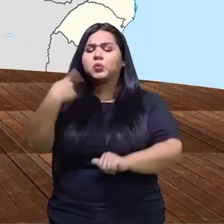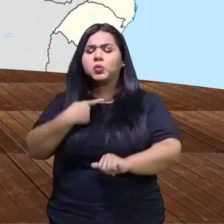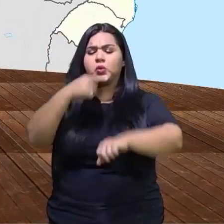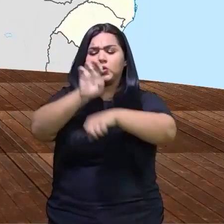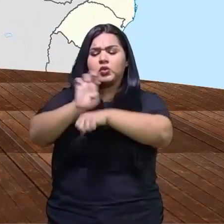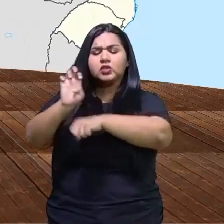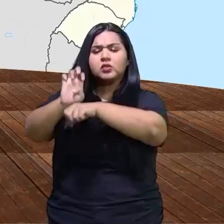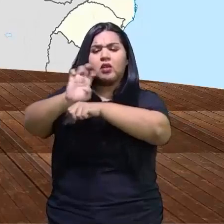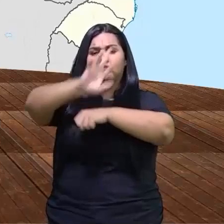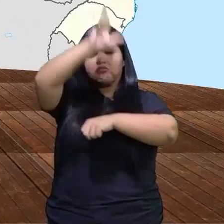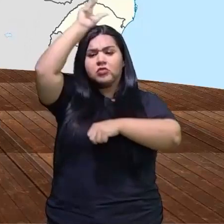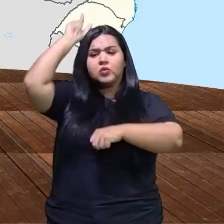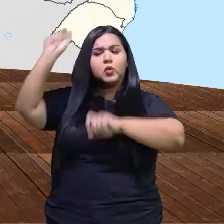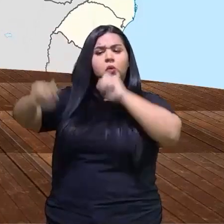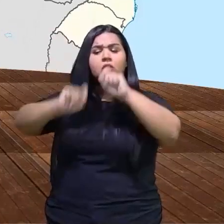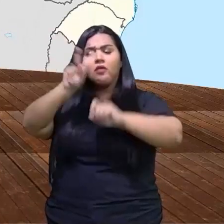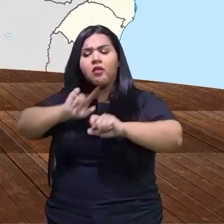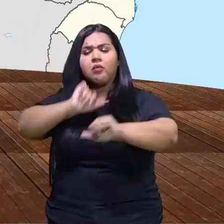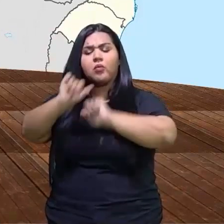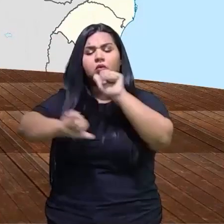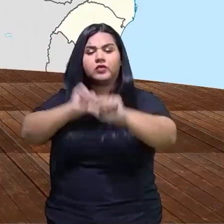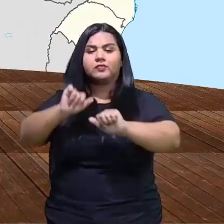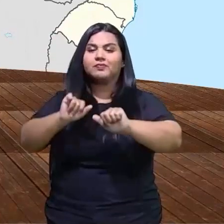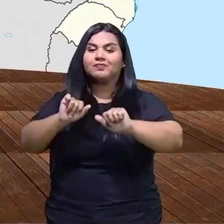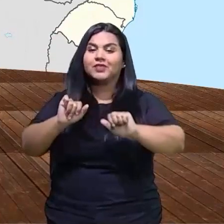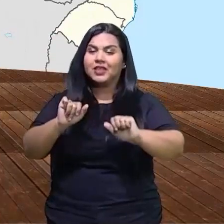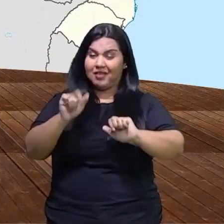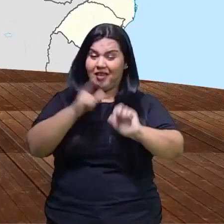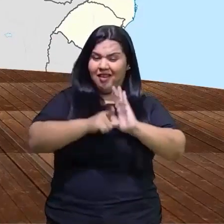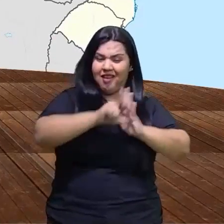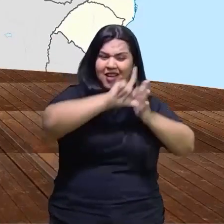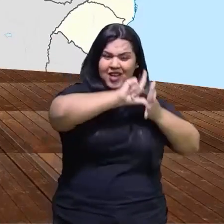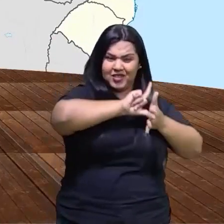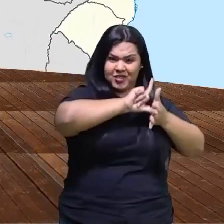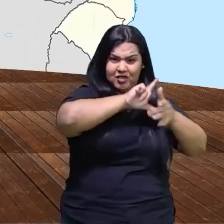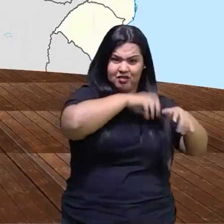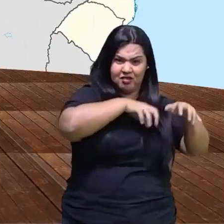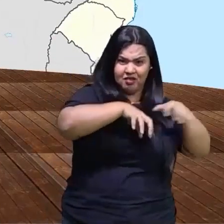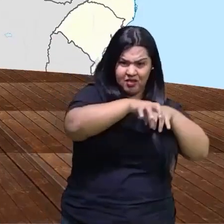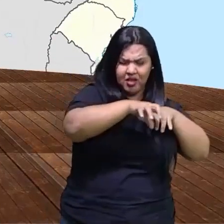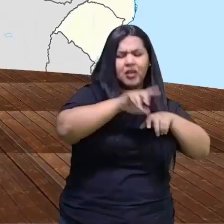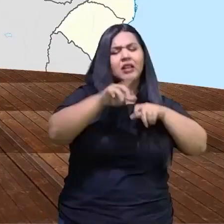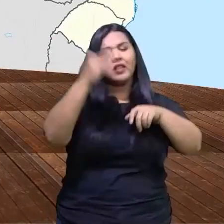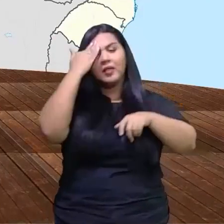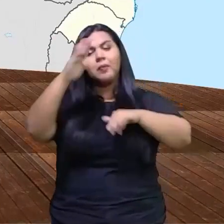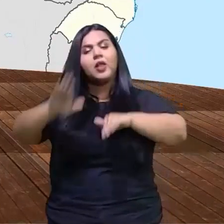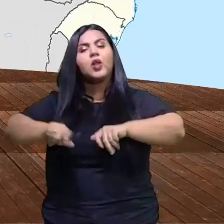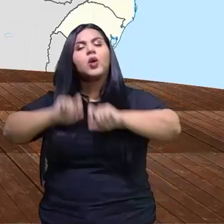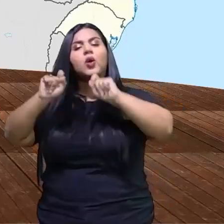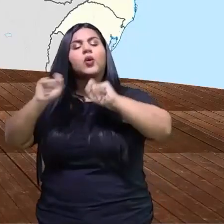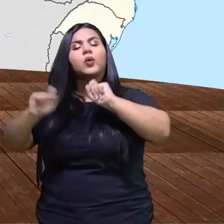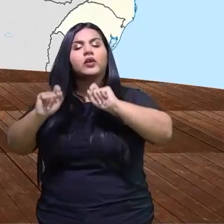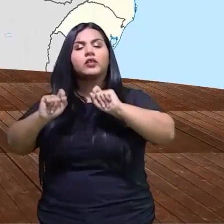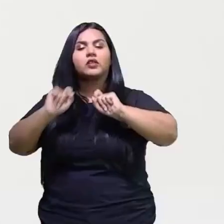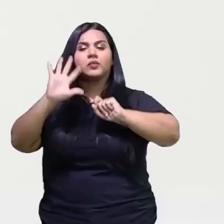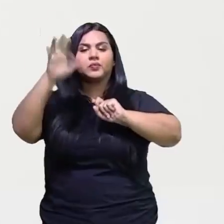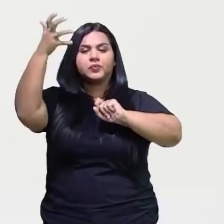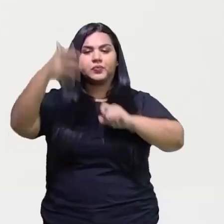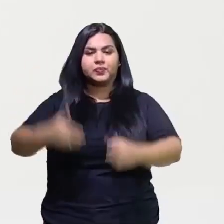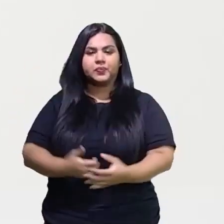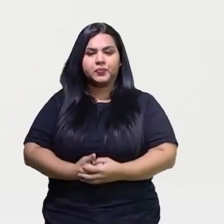O que vai mudar? O que vai mudar? Agora nós éramos uma província, rapaz. Mas para entender melhor, olha aí na tela o que aconteceu.